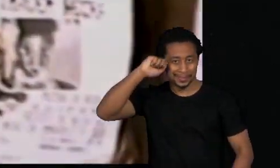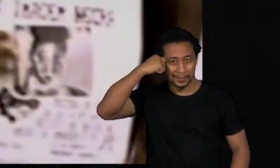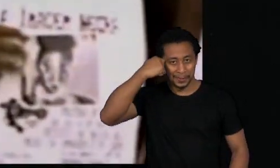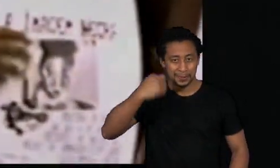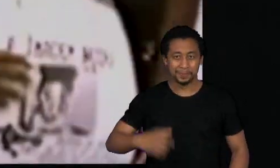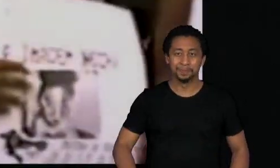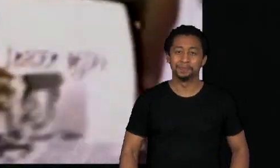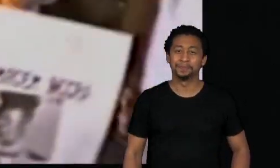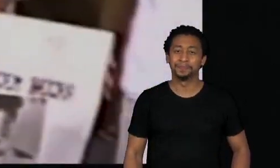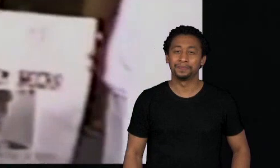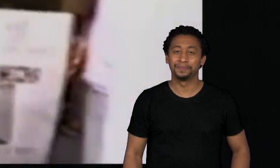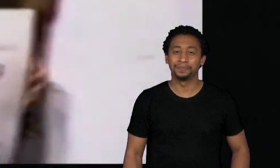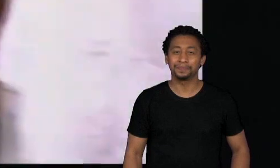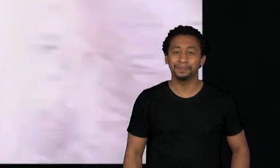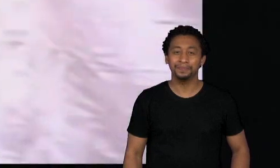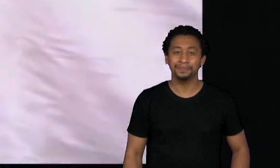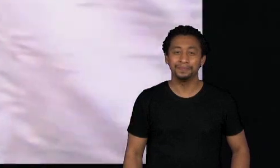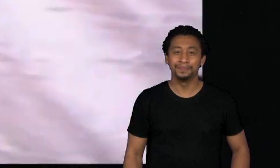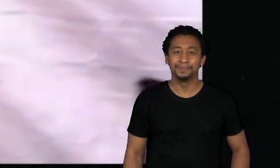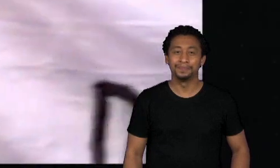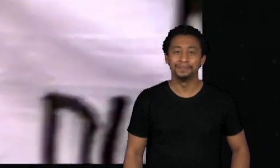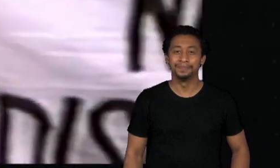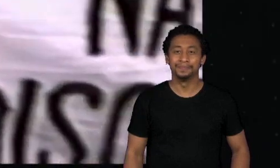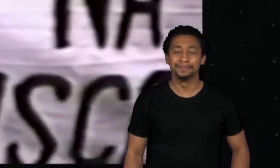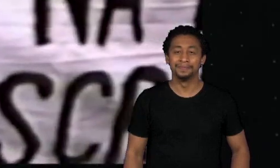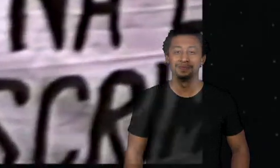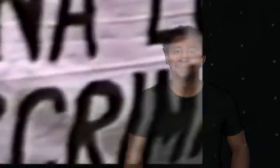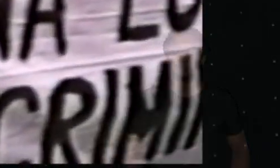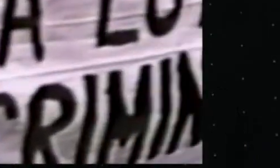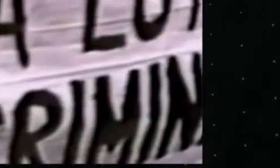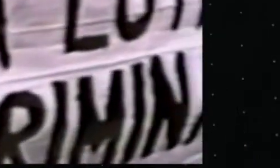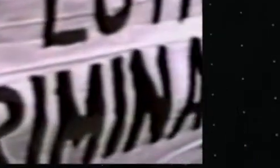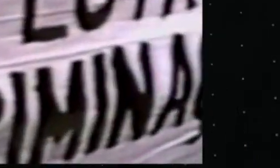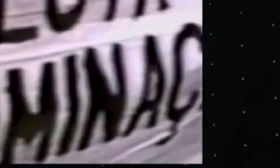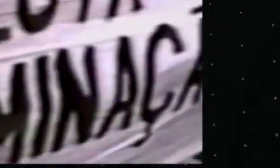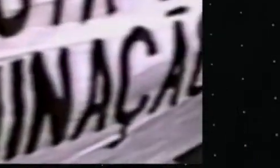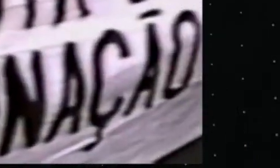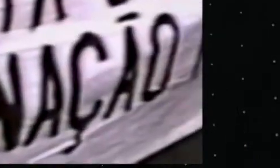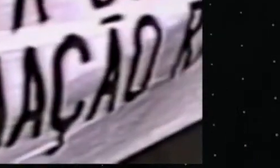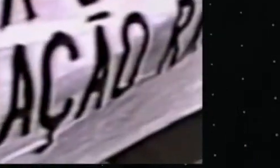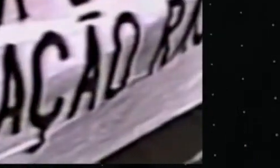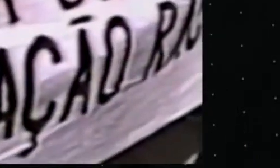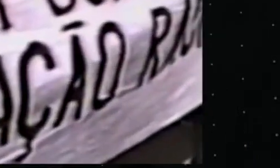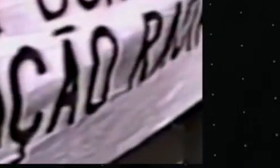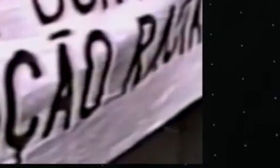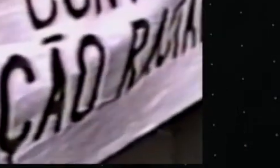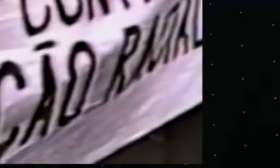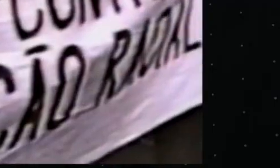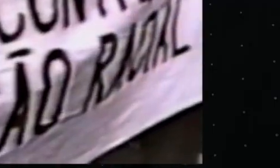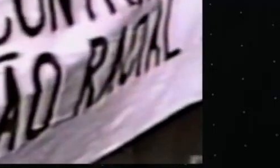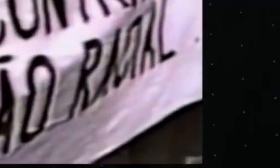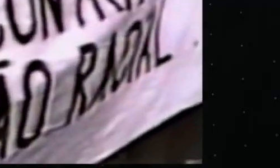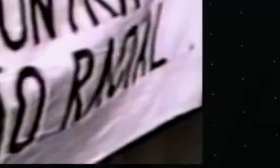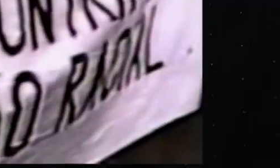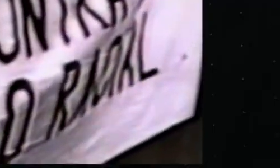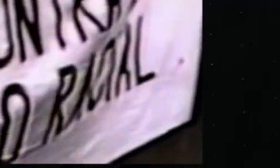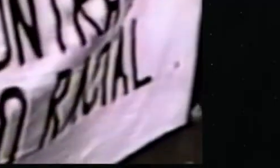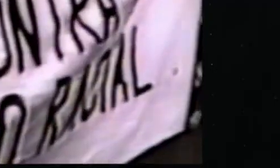não, não! A discriminação! Não, não e não! A discriminação! Não, não, não!